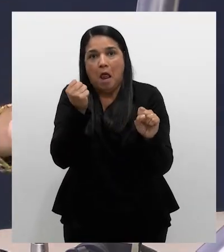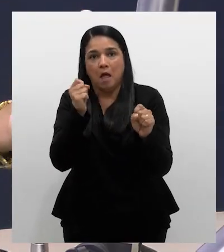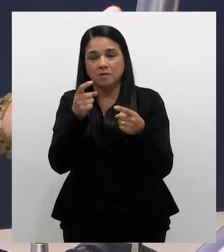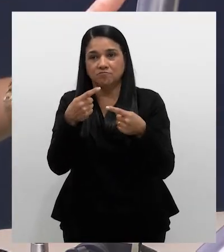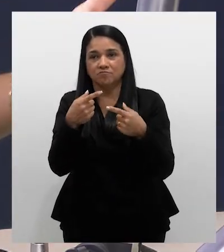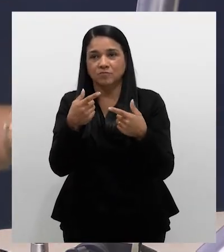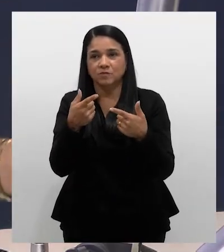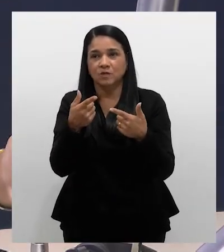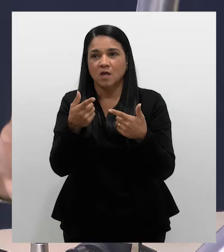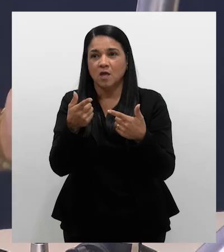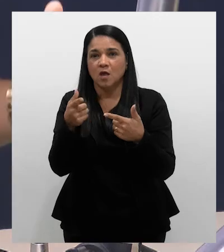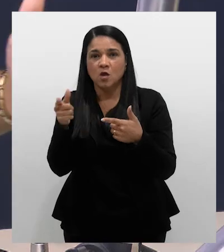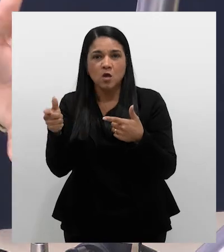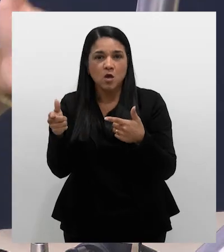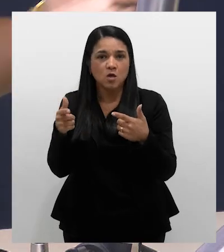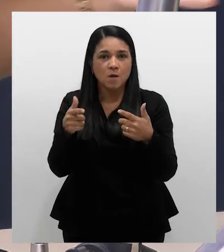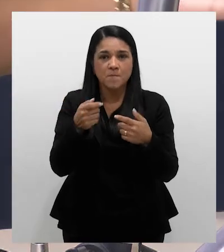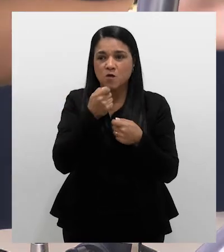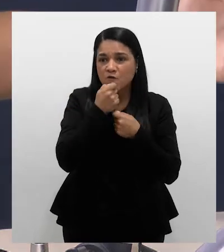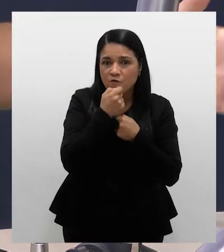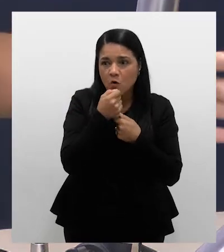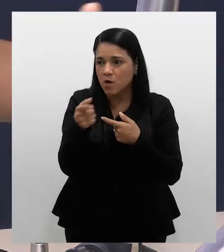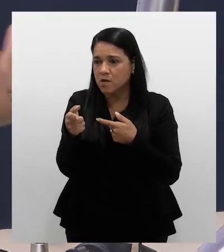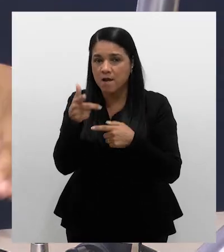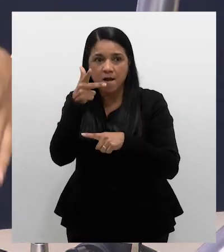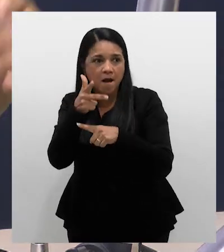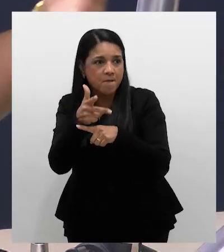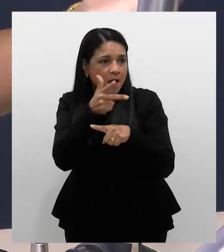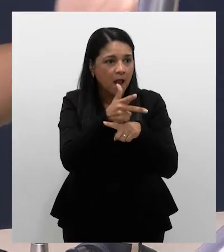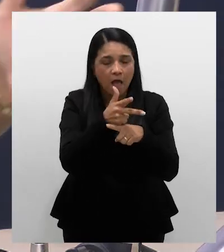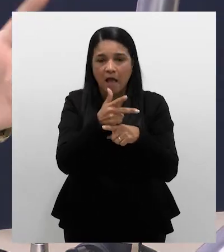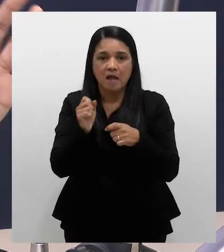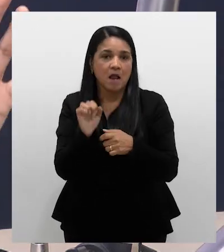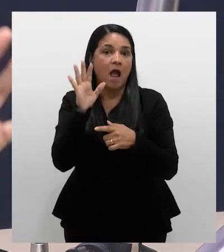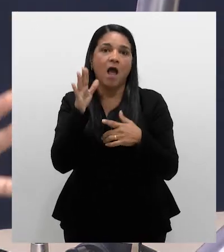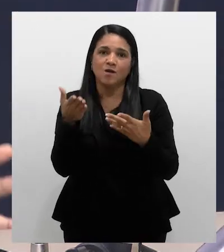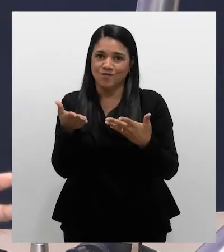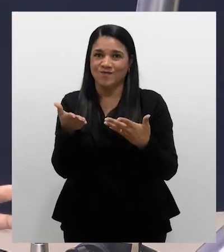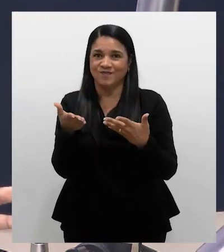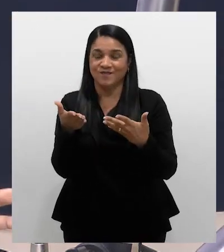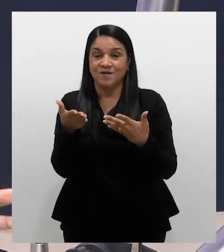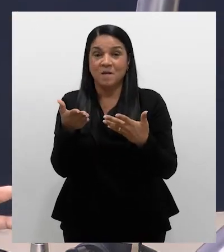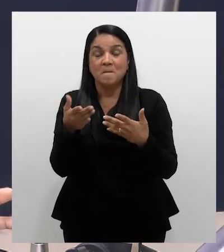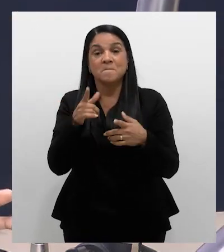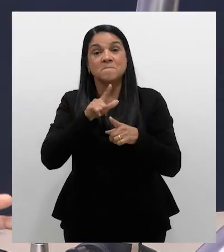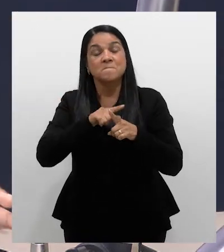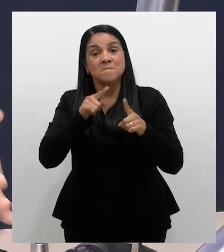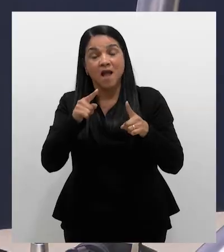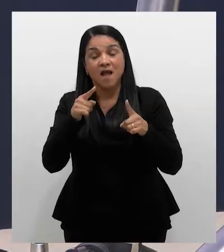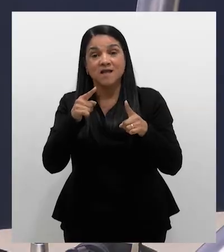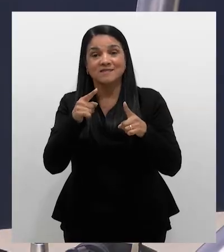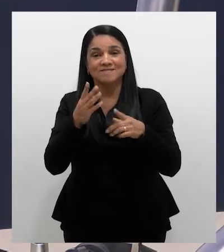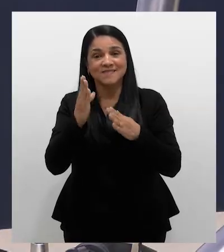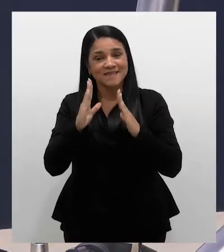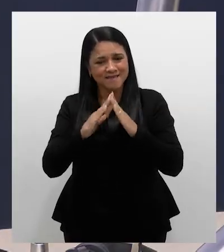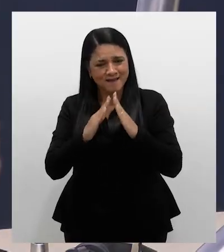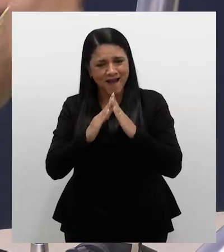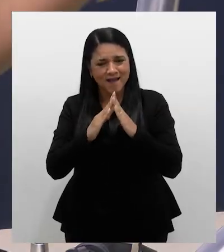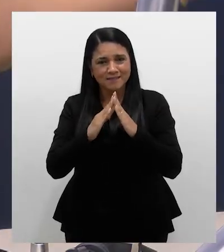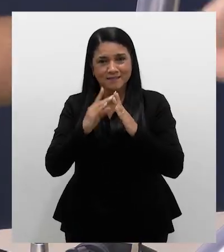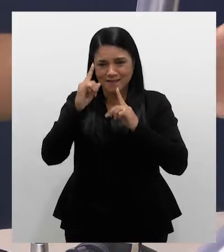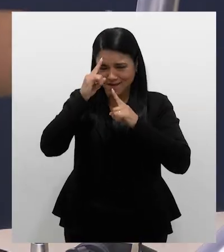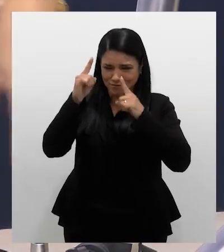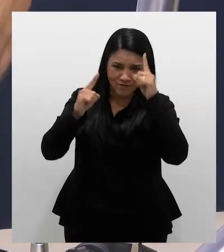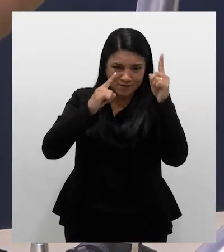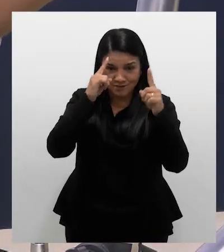vamos e venhamos, é bem caro. Eu olho aqui os microfones, eu olho as câmeras, os computadores, isso é bem caro. Mas o cara tem a criatividade, a gente vê